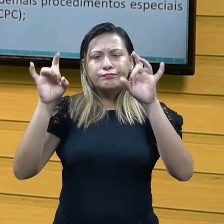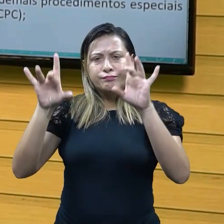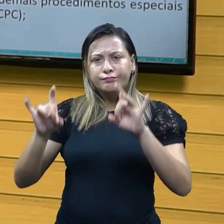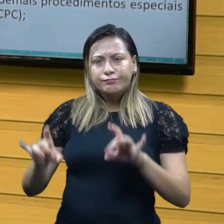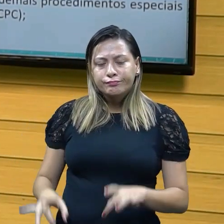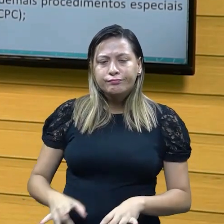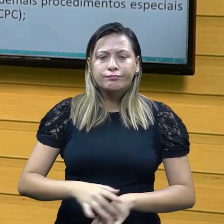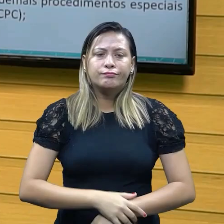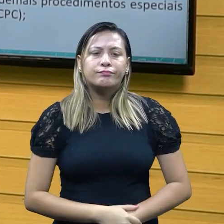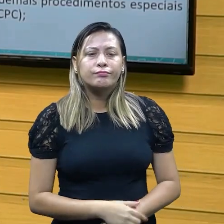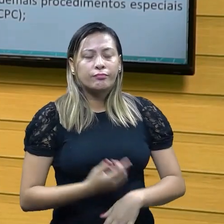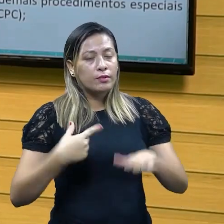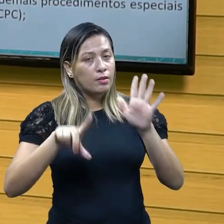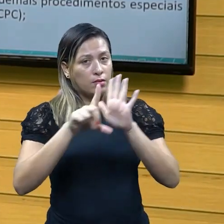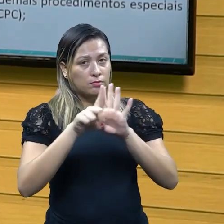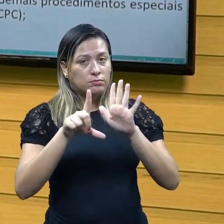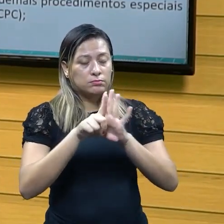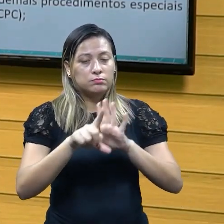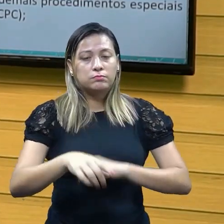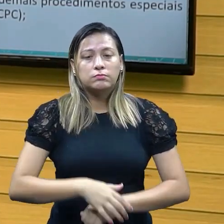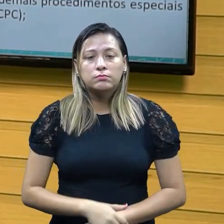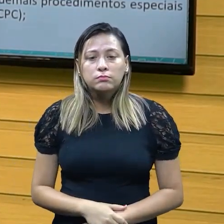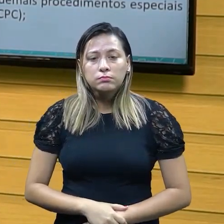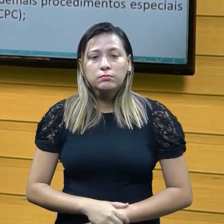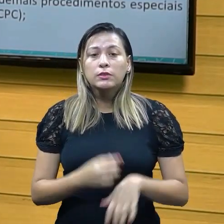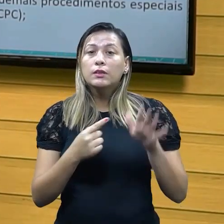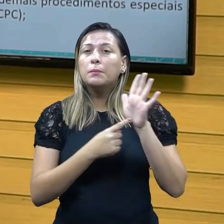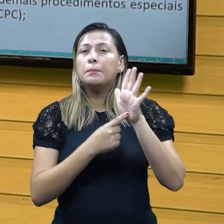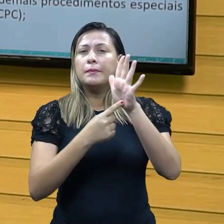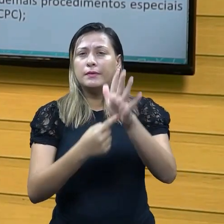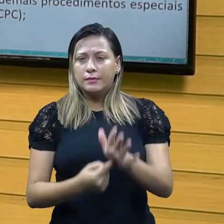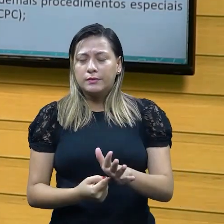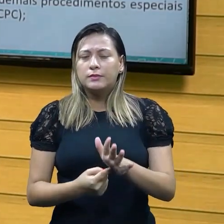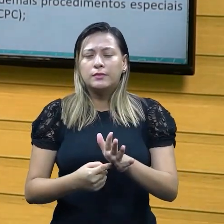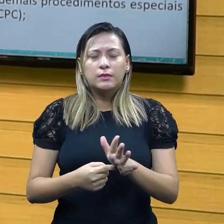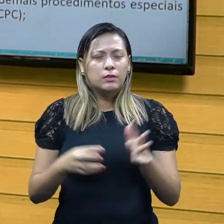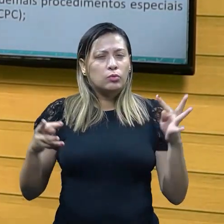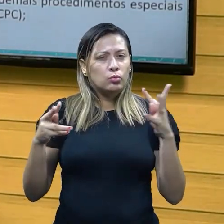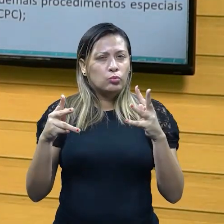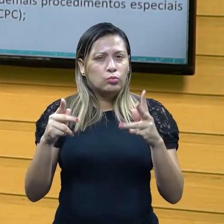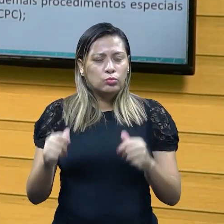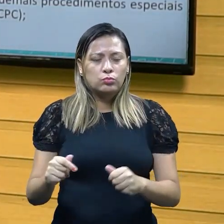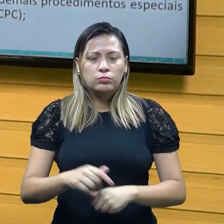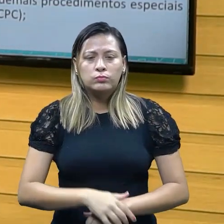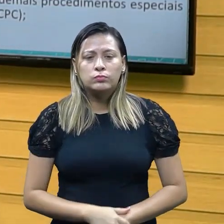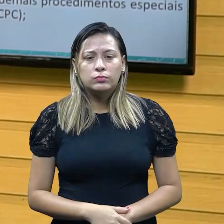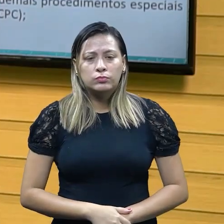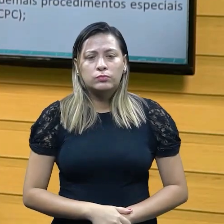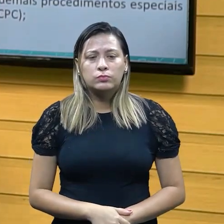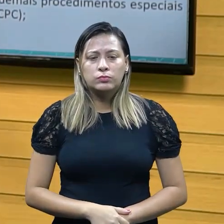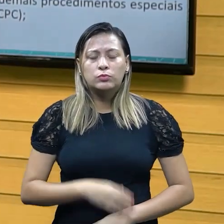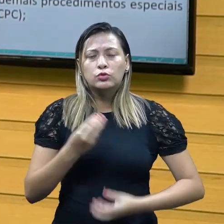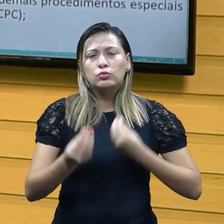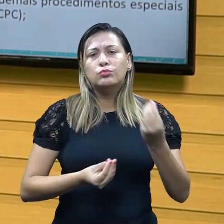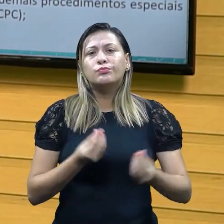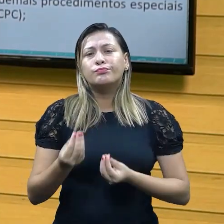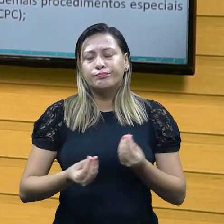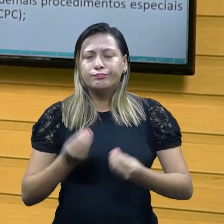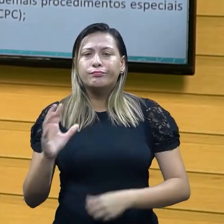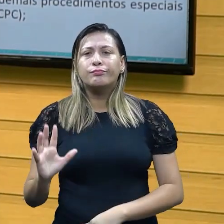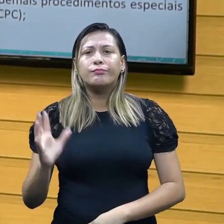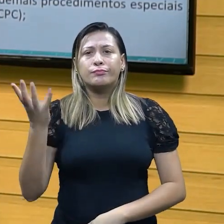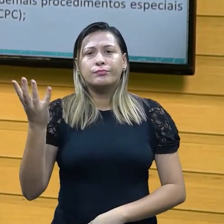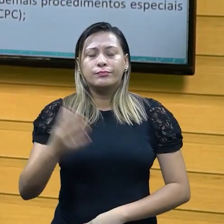dos juizados especiais e aí ele vai trazer toda a formação, todo o funcionamento dos